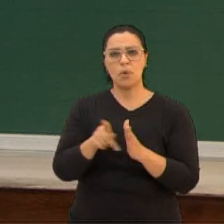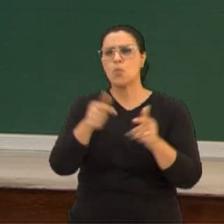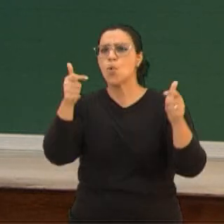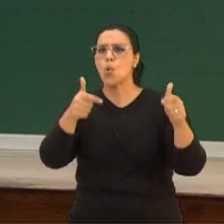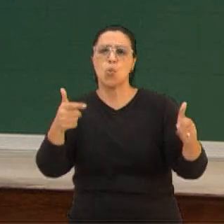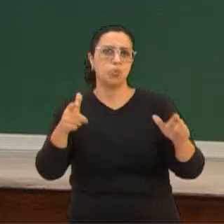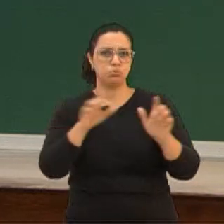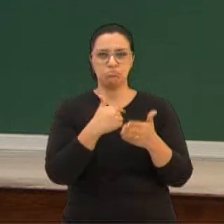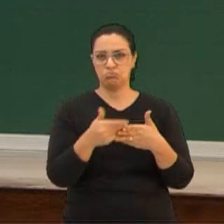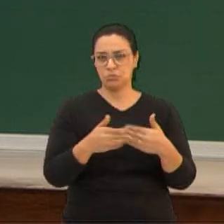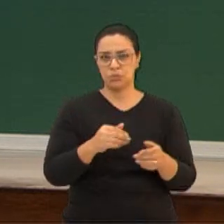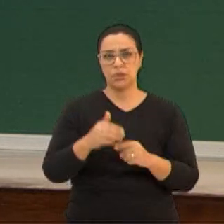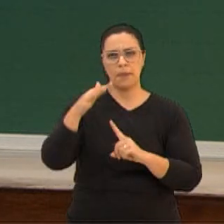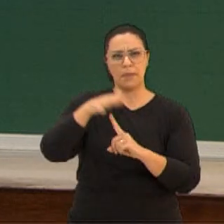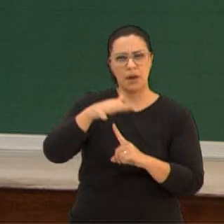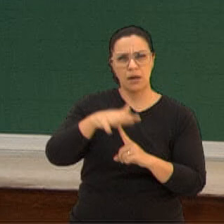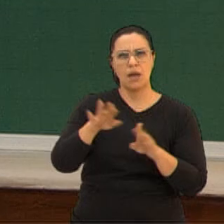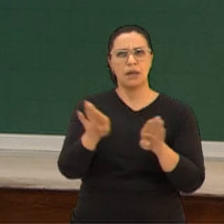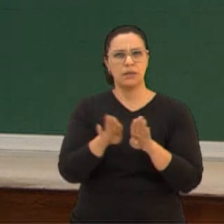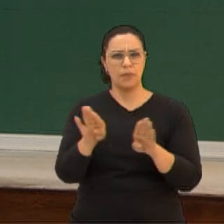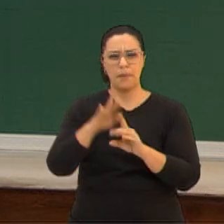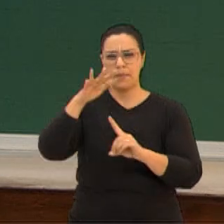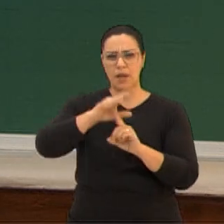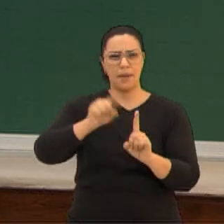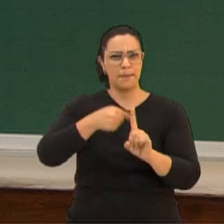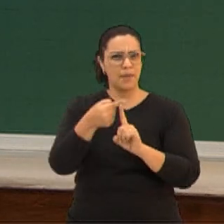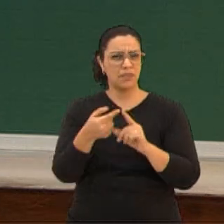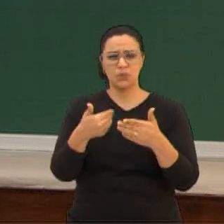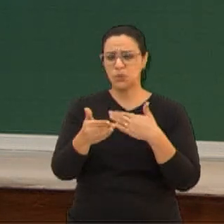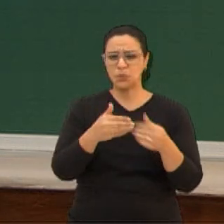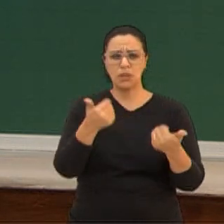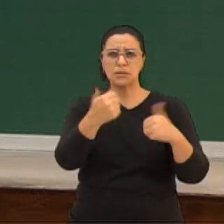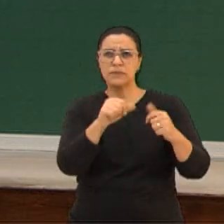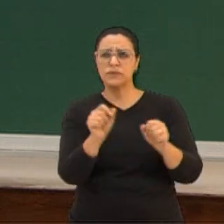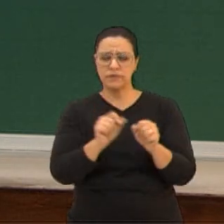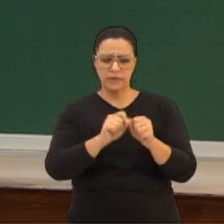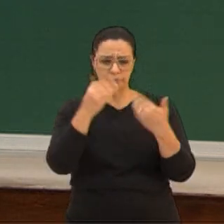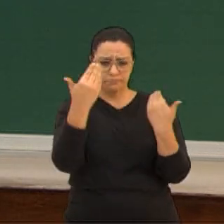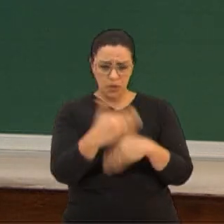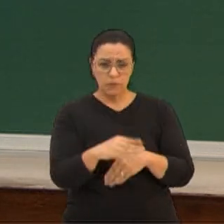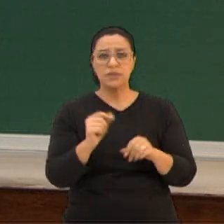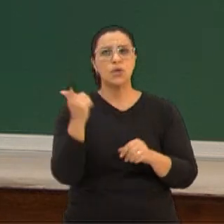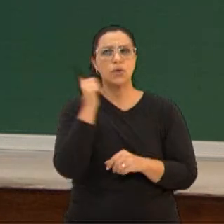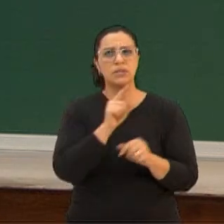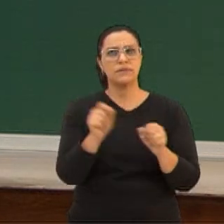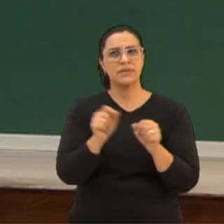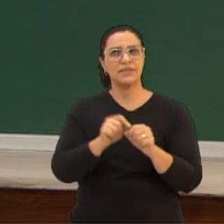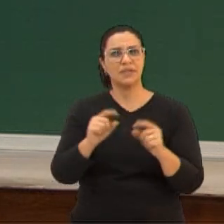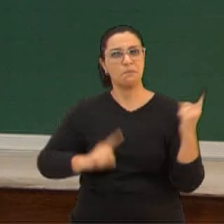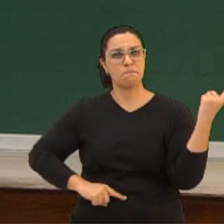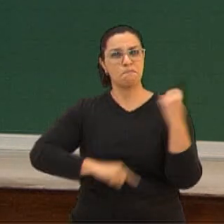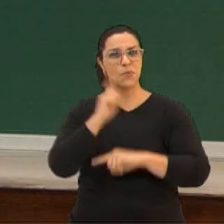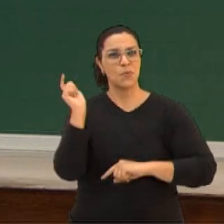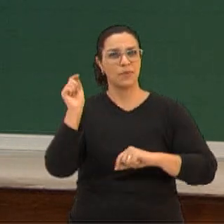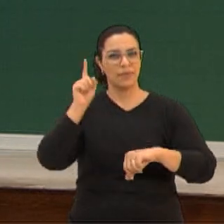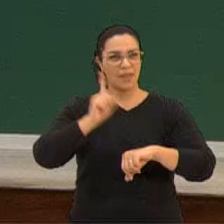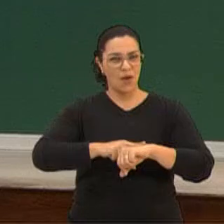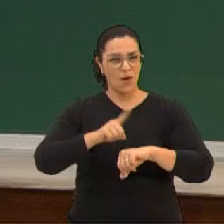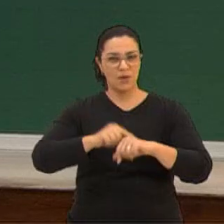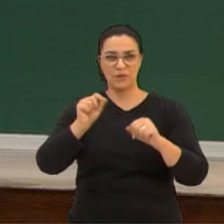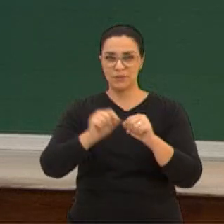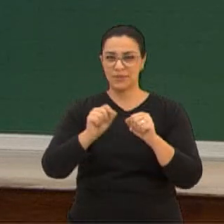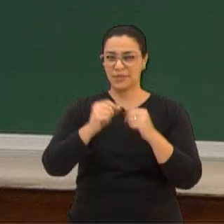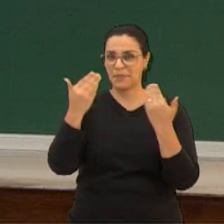outro tipo de prova, prova Paraná, prova Paraná Mais, enfim, qualquer avaliação que você esteja realizando, você venha a ter sucesso na